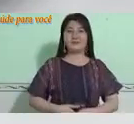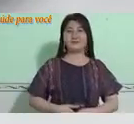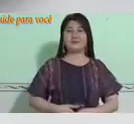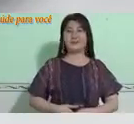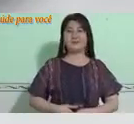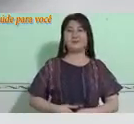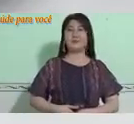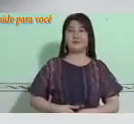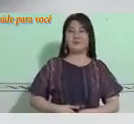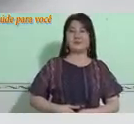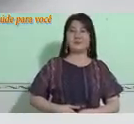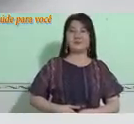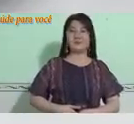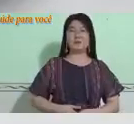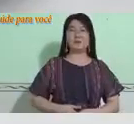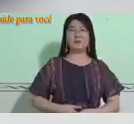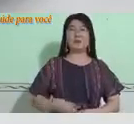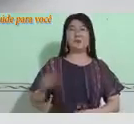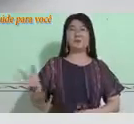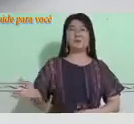DIOSCASEIROSPARAJ ou